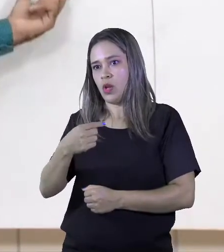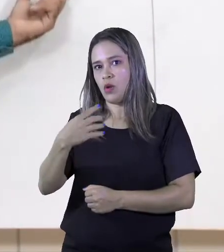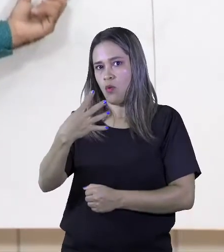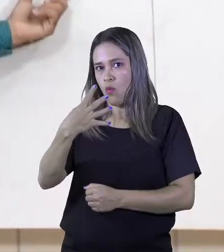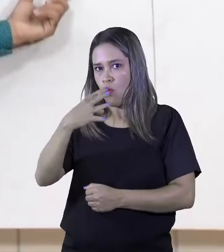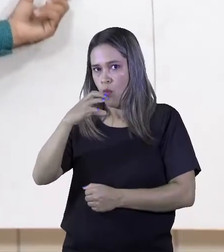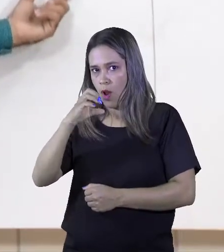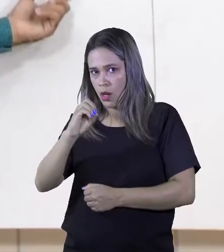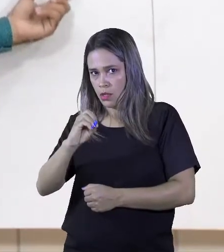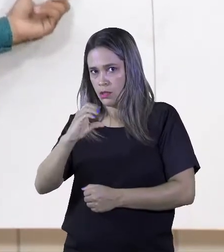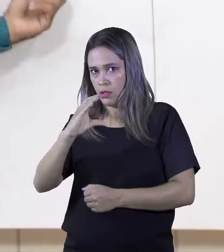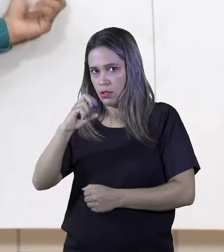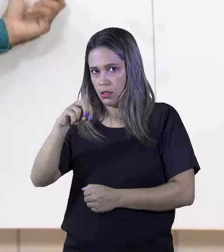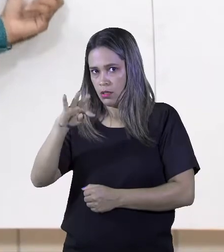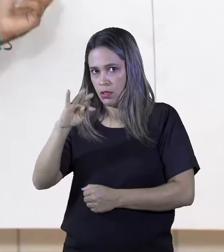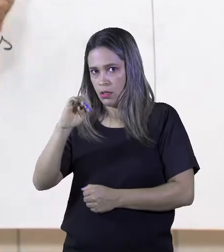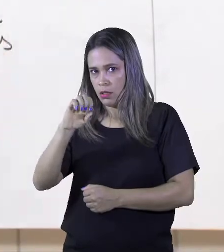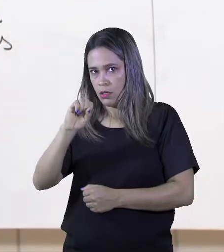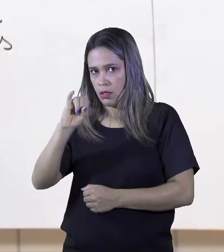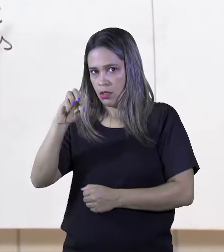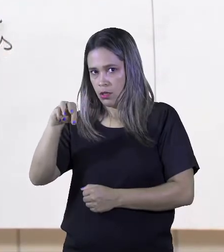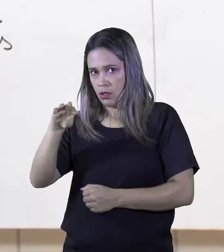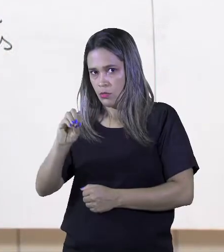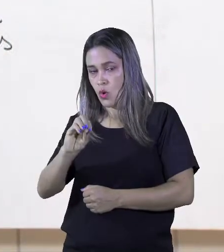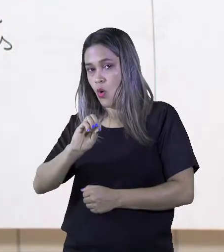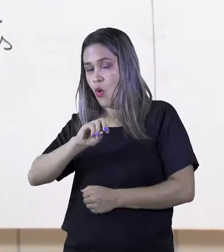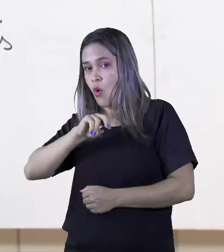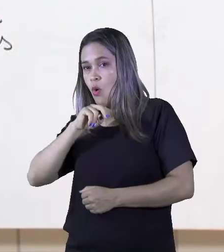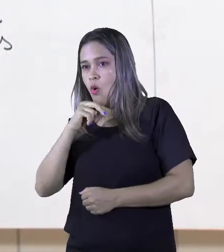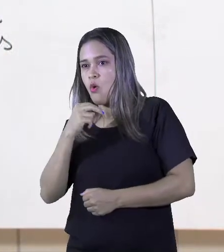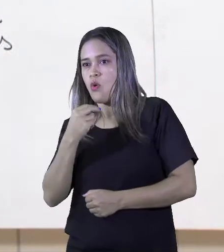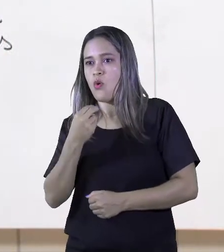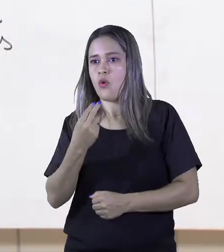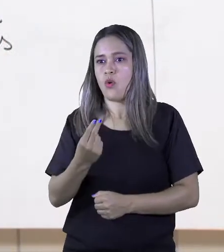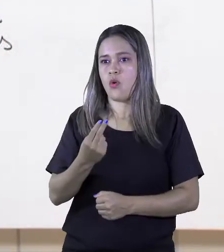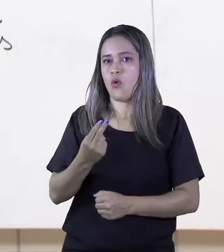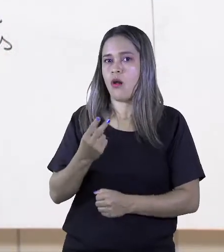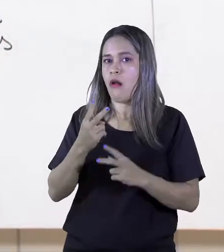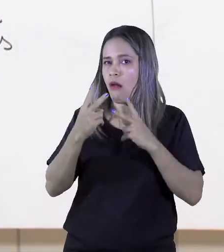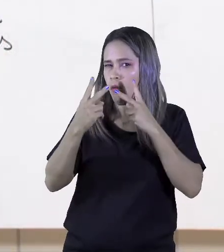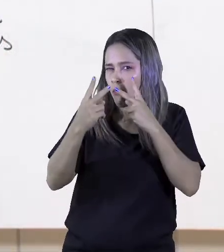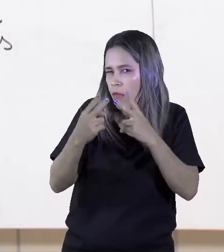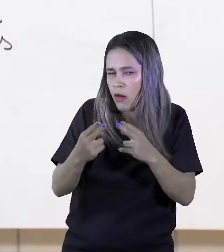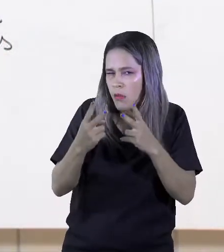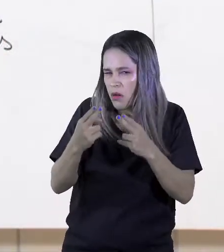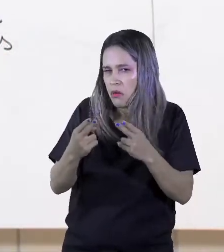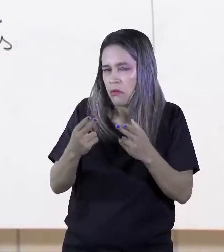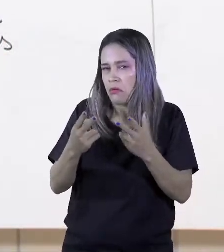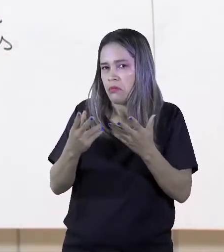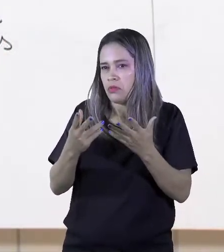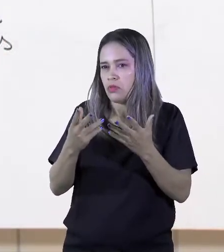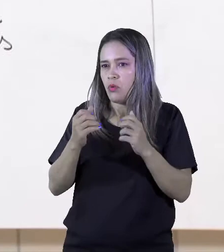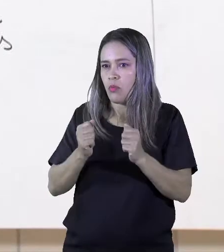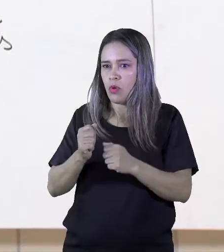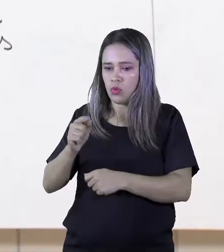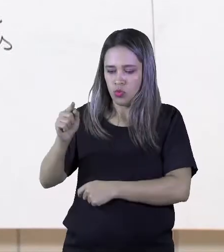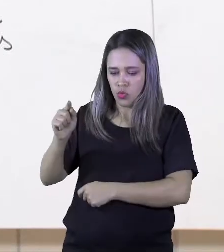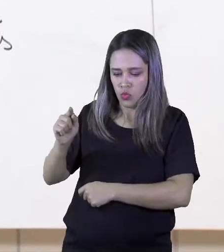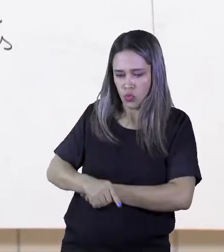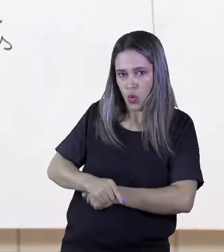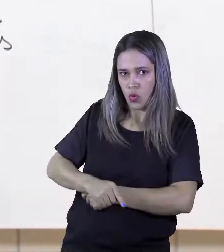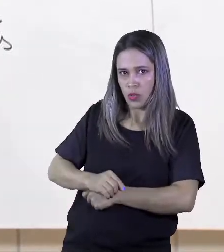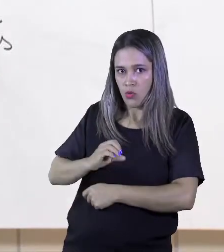22,40 centésimos, ou isso aqui também é a mesma coisa, pessoal, eu posso cortar esse 0